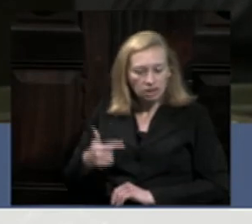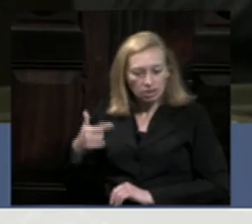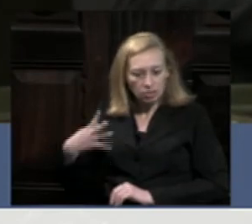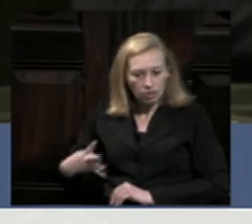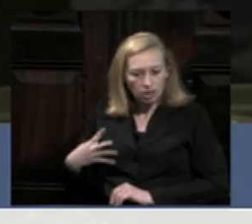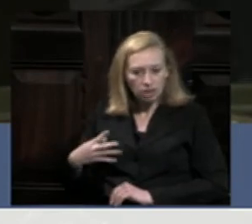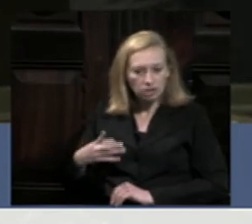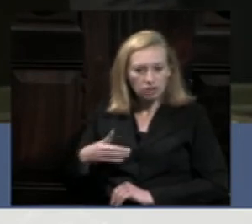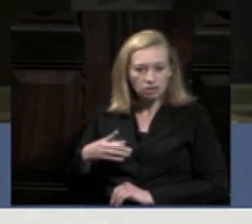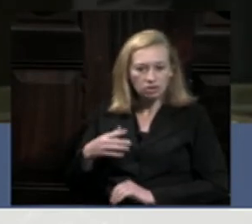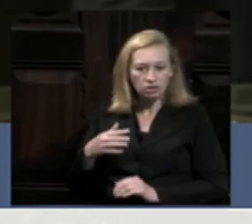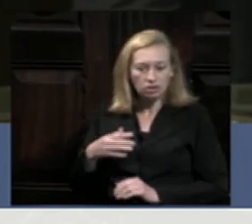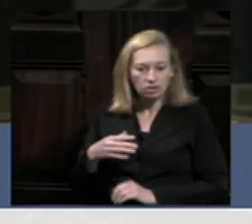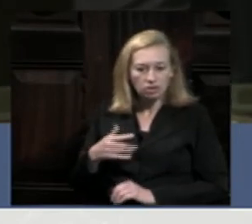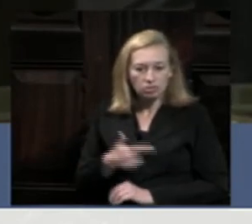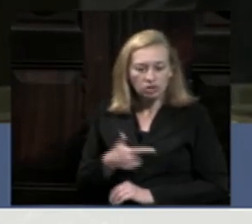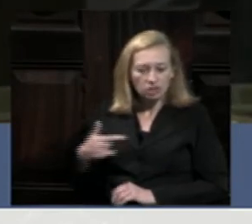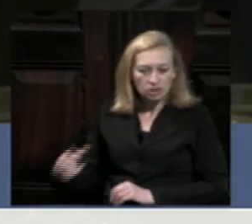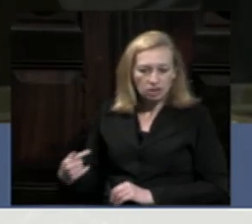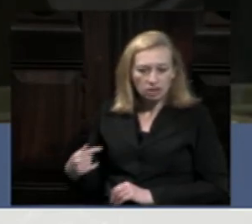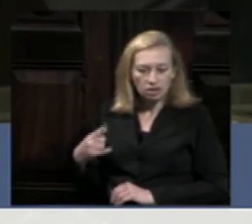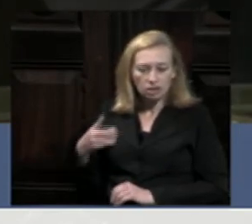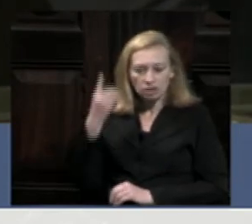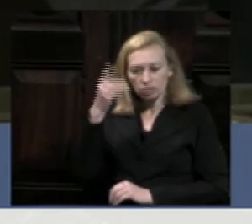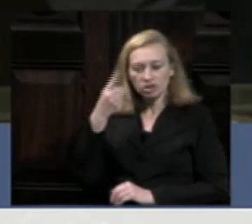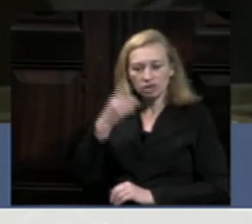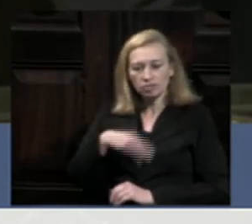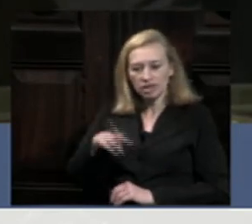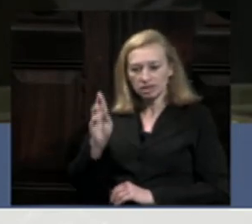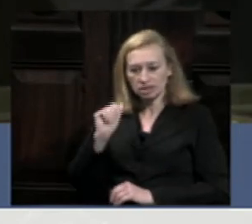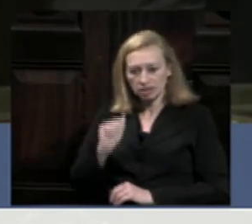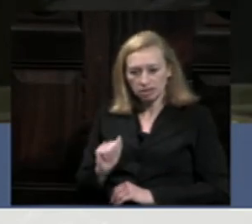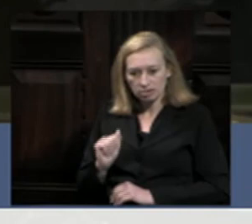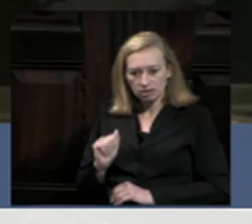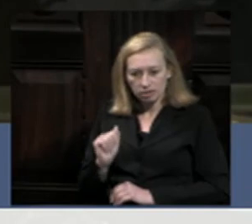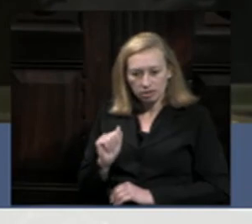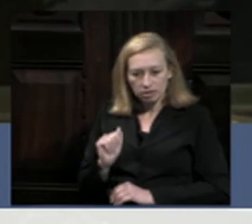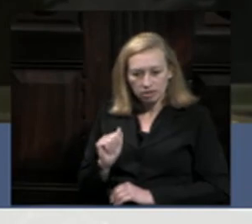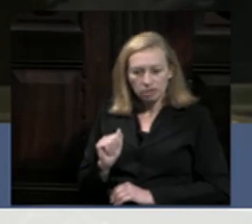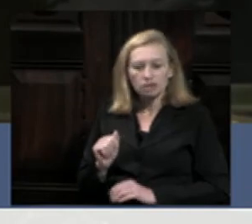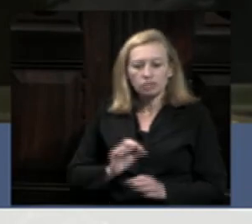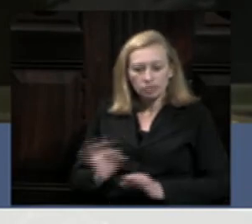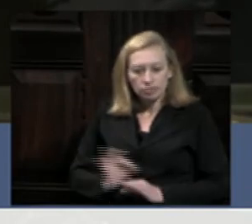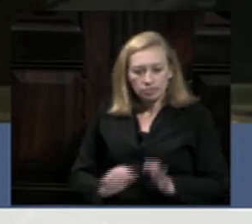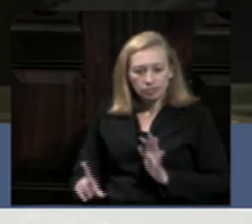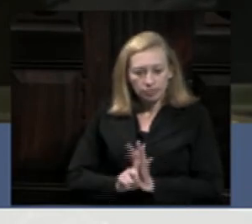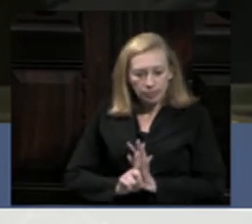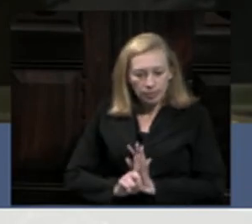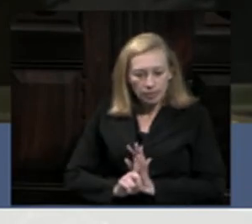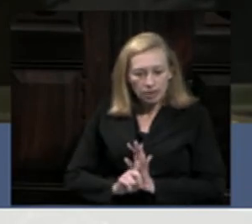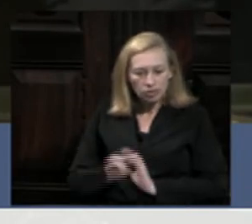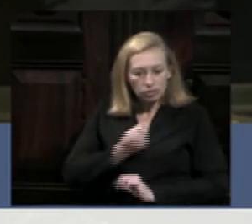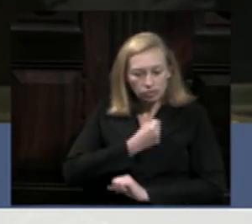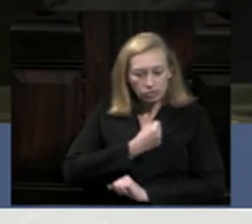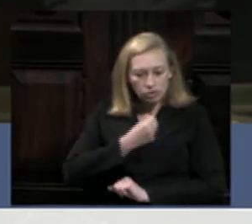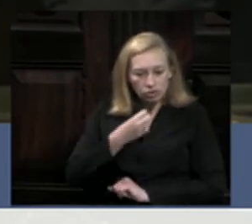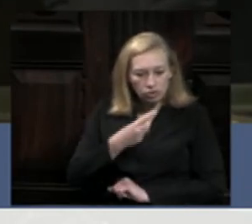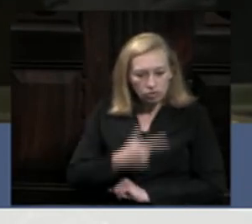2464-A de 2017, de autoria do deputado Márcio Pacheco. Projeto de lei